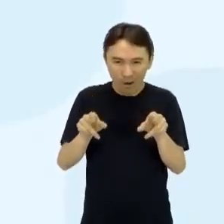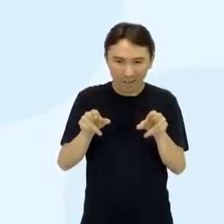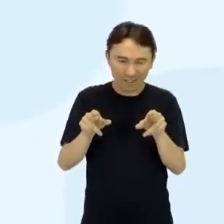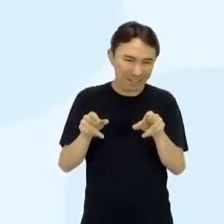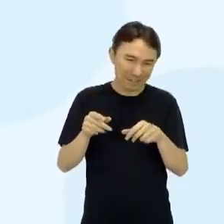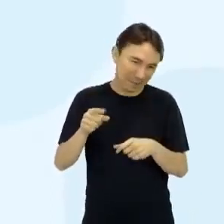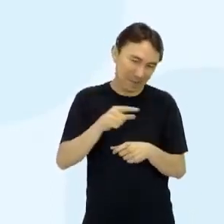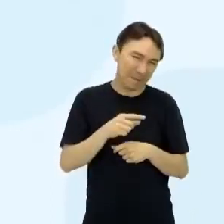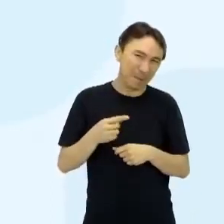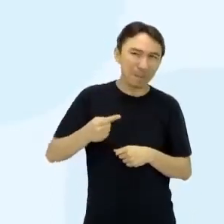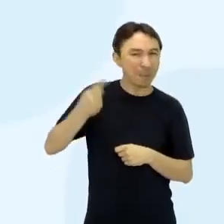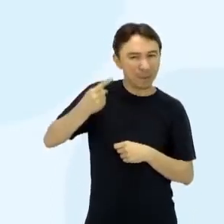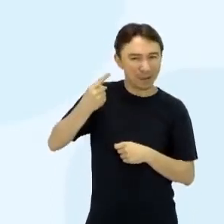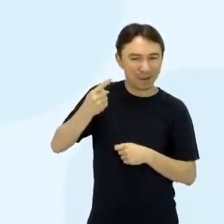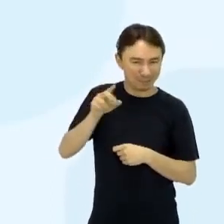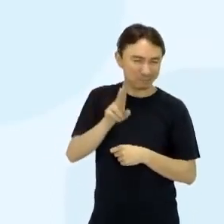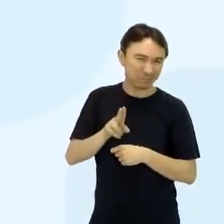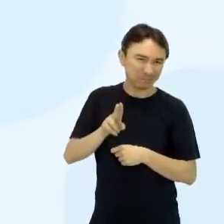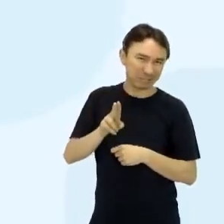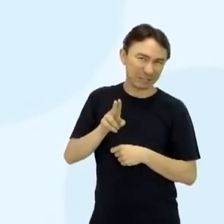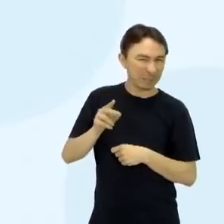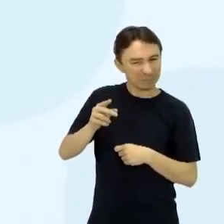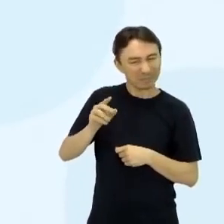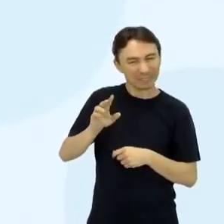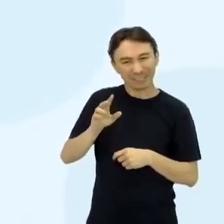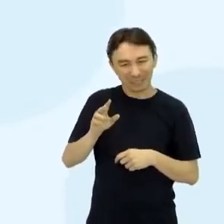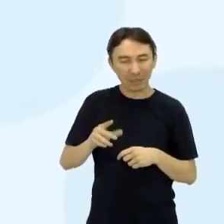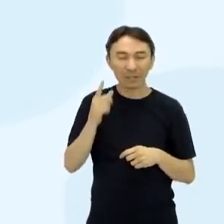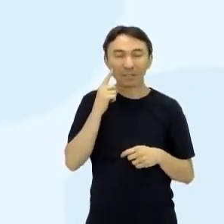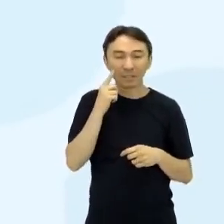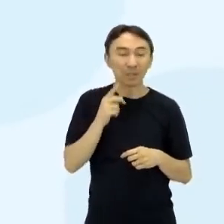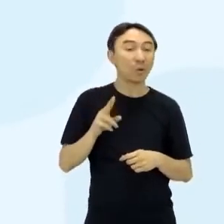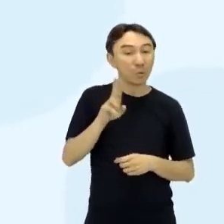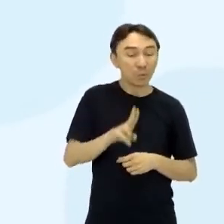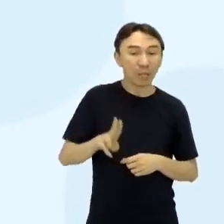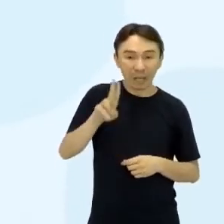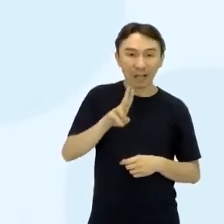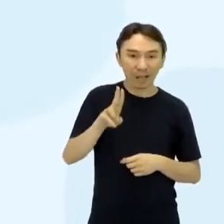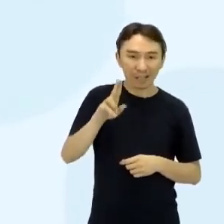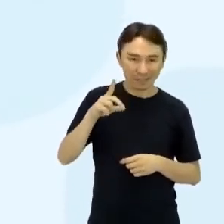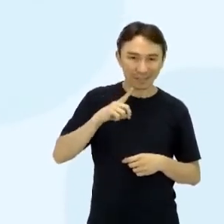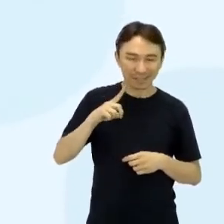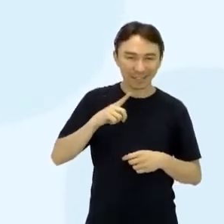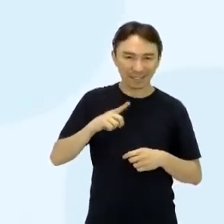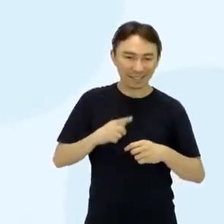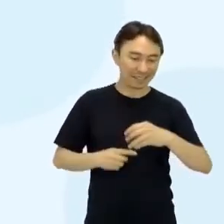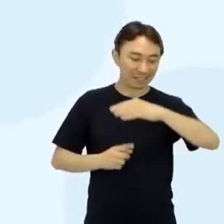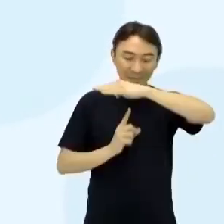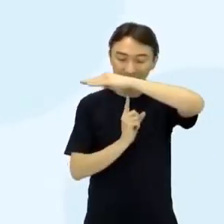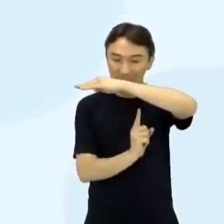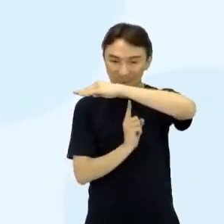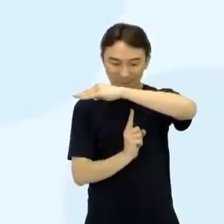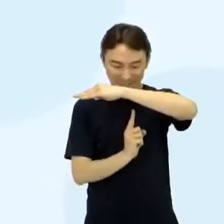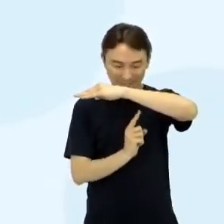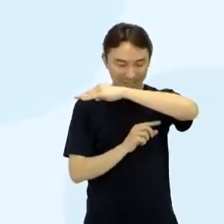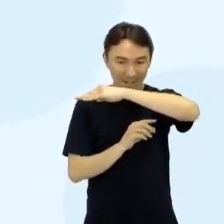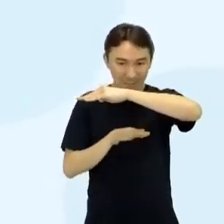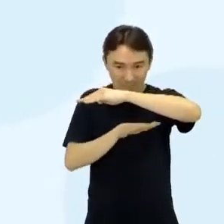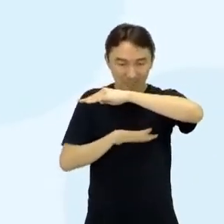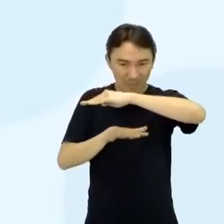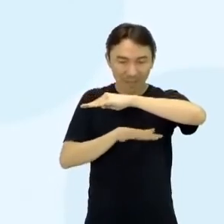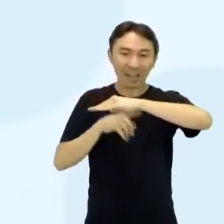dizer primeiro, né, mas a operação que nós vamos utilizar com o denominador é a divisão. Então,